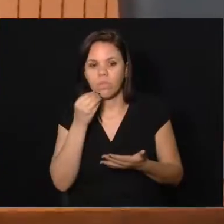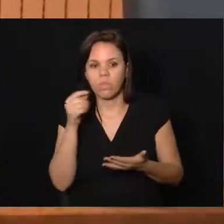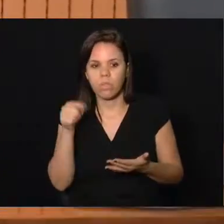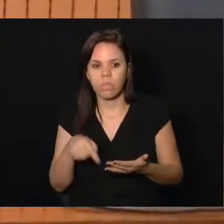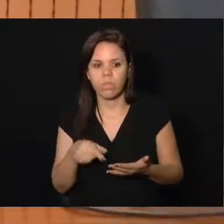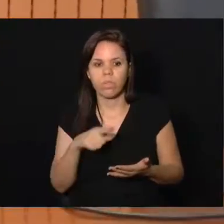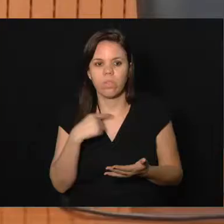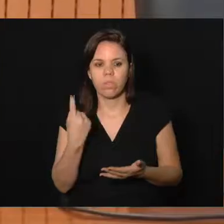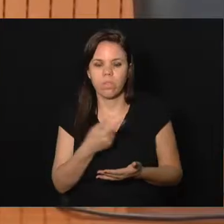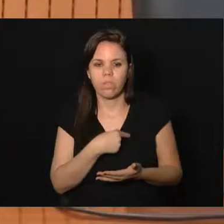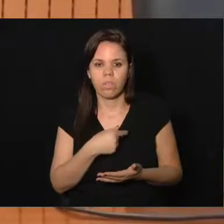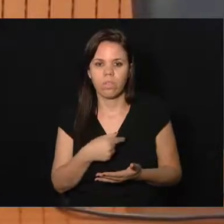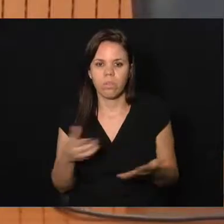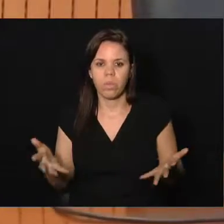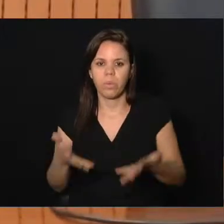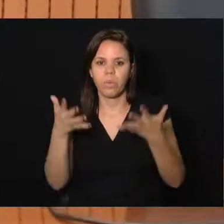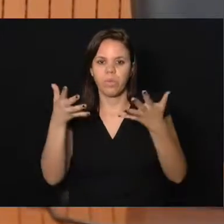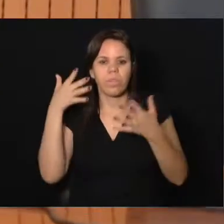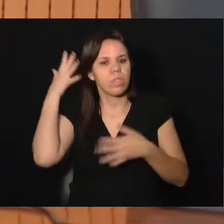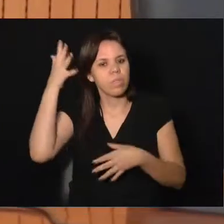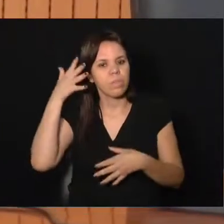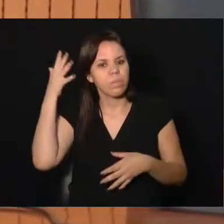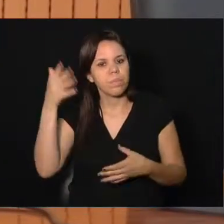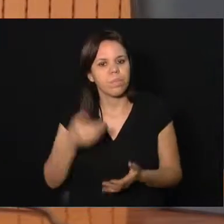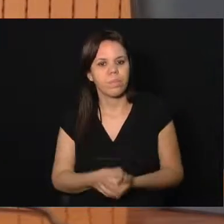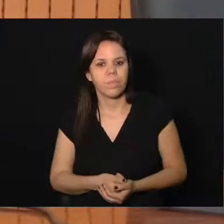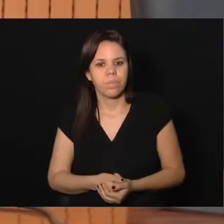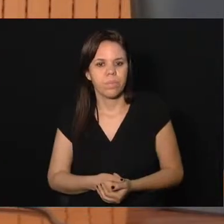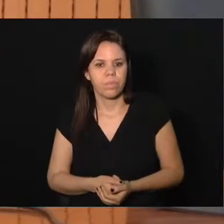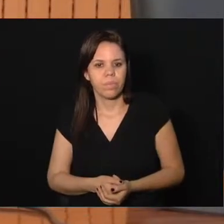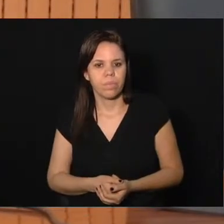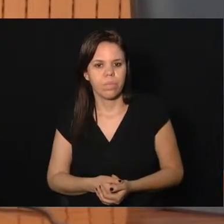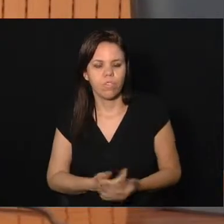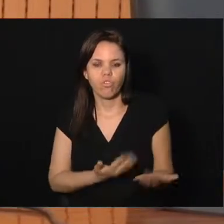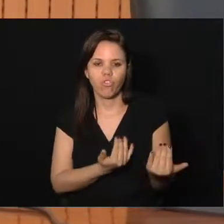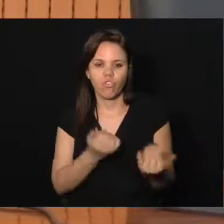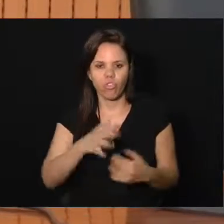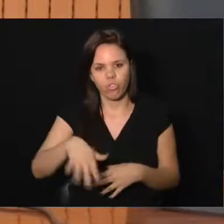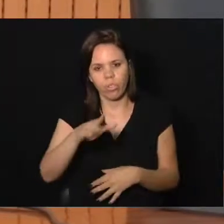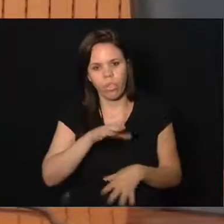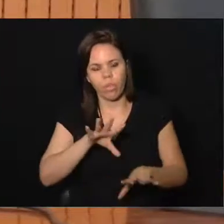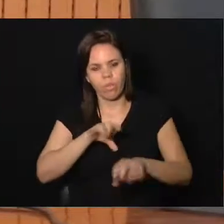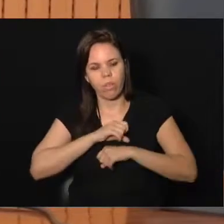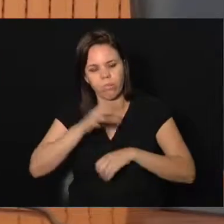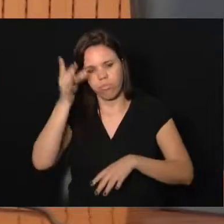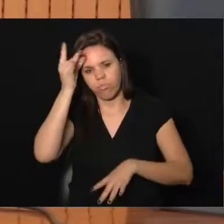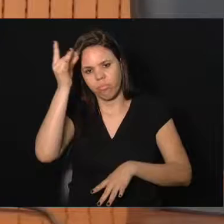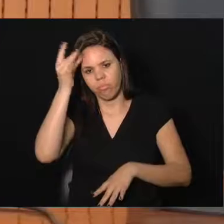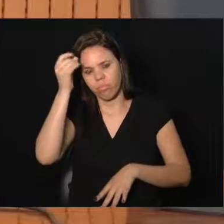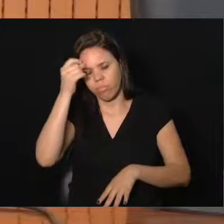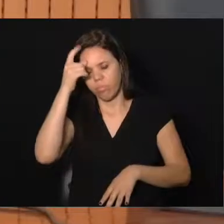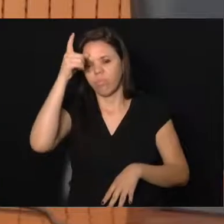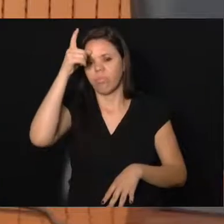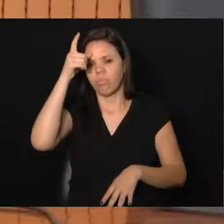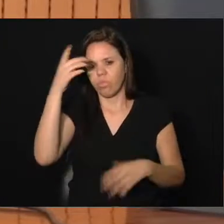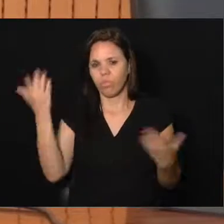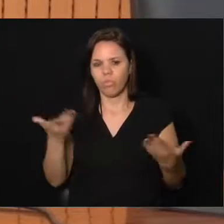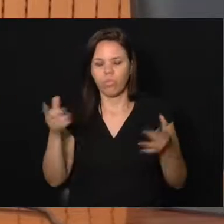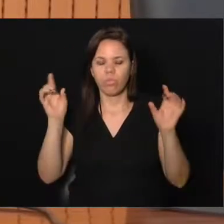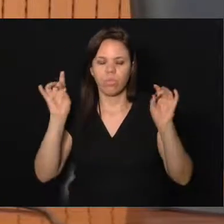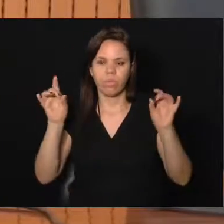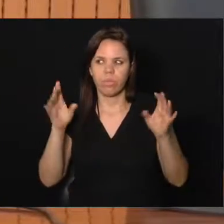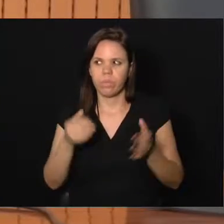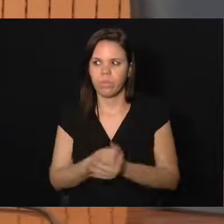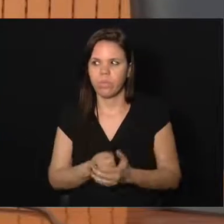que vocês têm nos dado em promover essas palestras para que os nossos jovens adquiram conhecimento, e hoje, em especial, né,